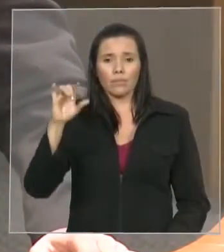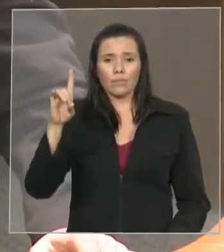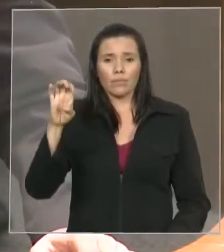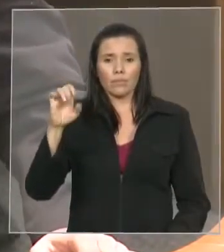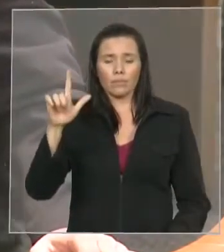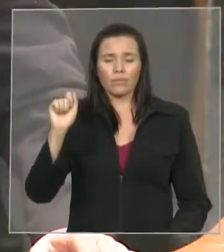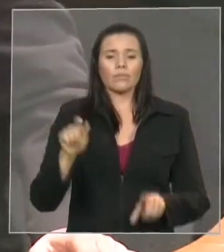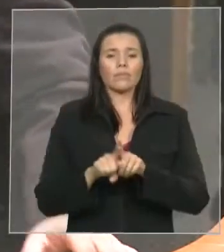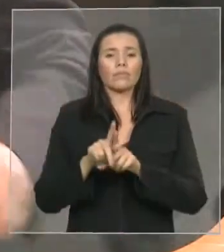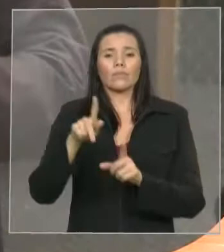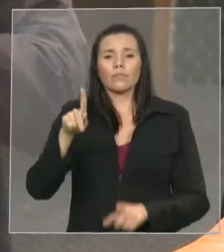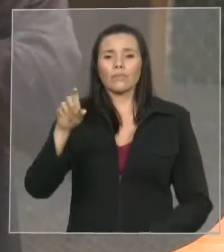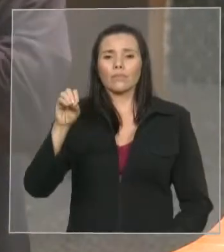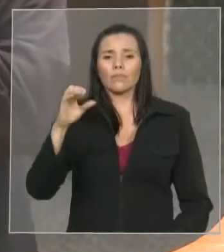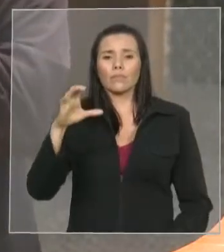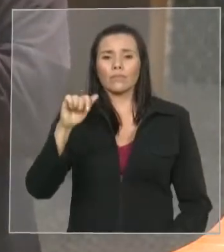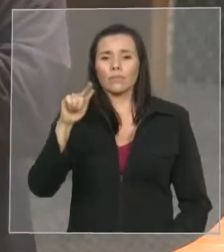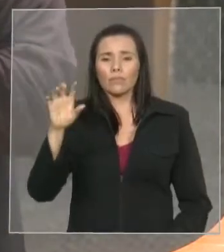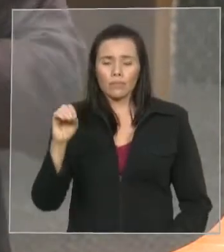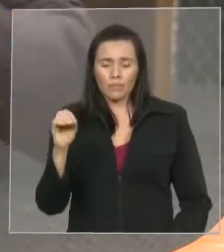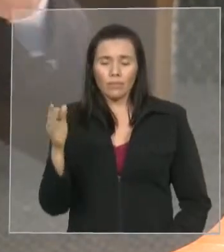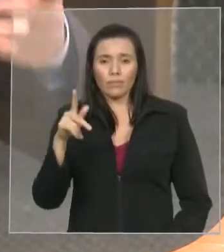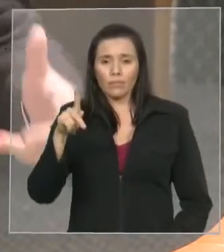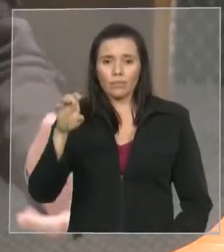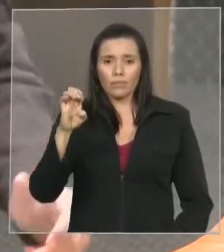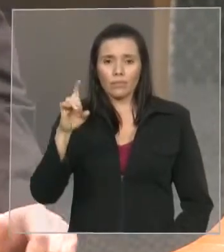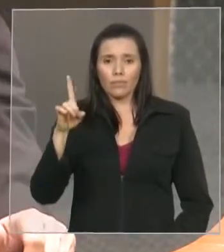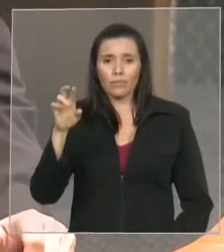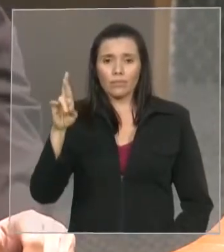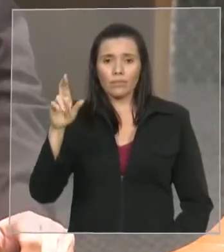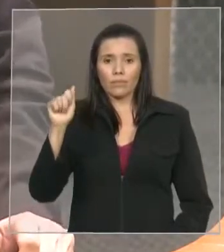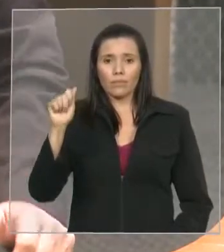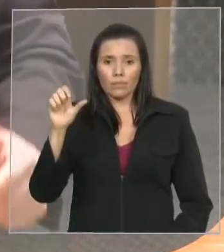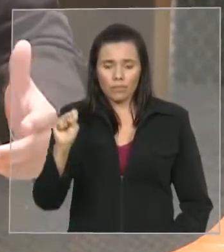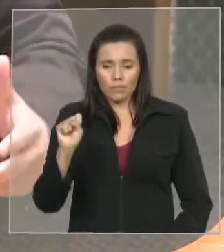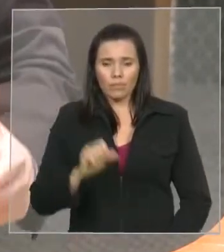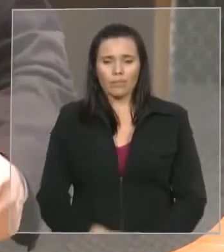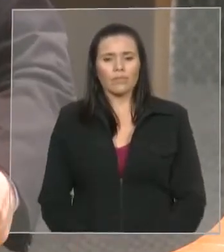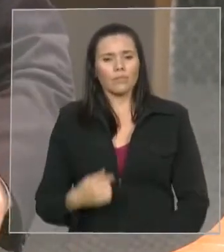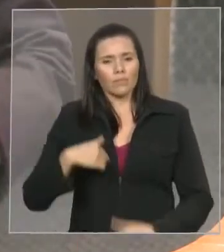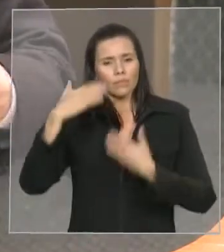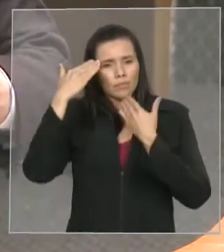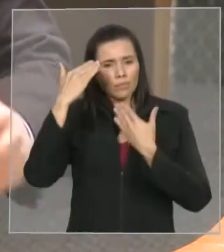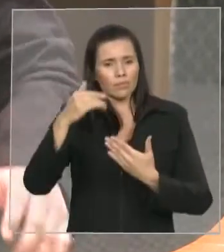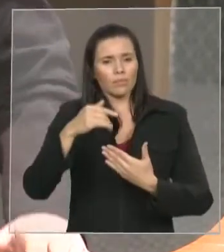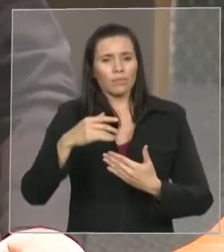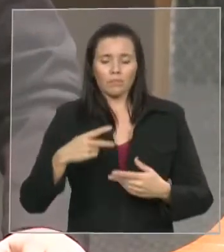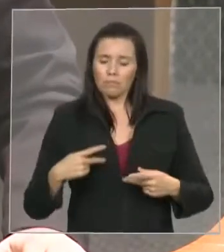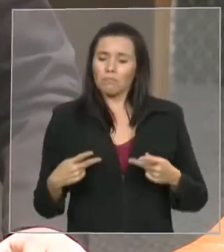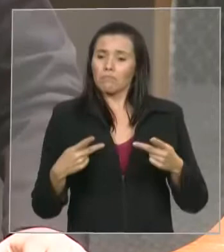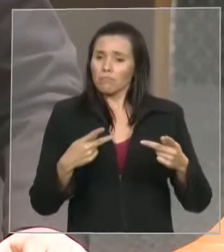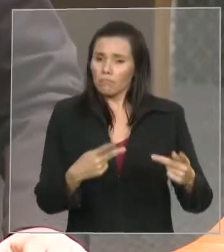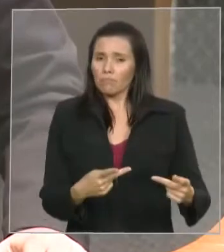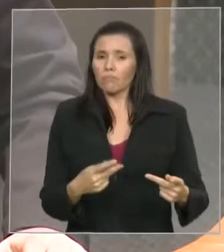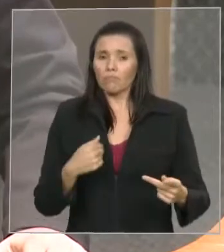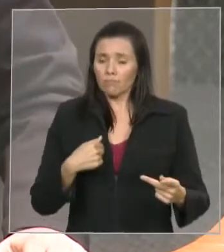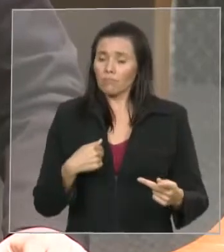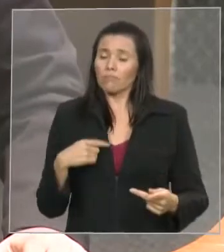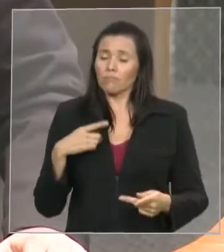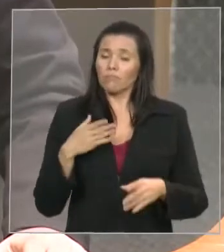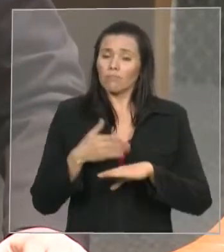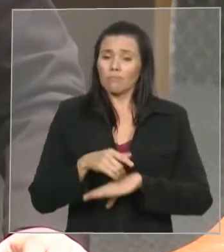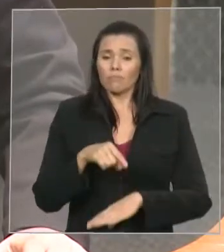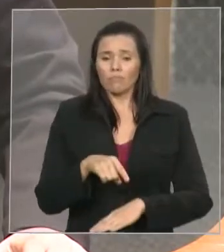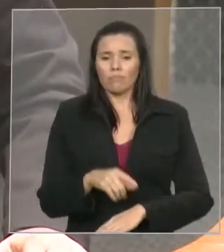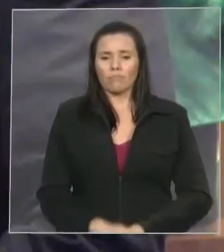Pedras, onde foi realizado um grande rali naquela cidade, onde eu quero agradecer pelo convite e parabenizar todos os